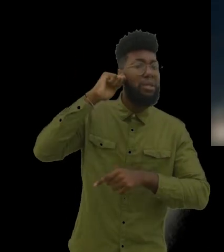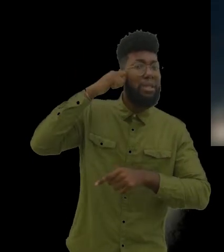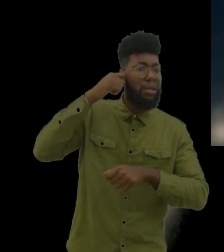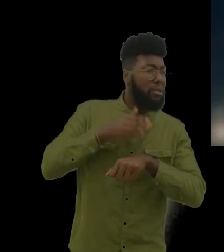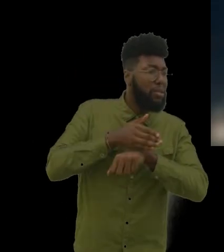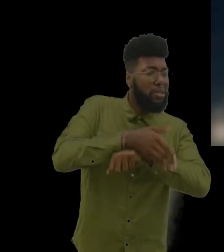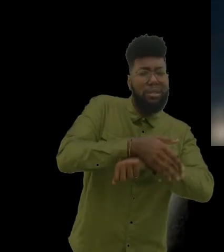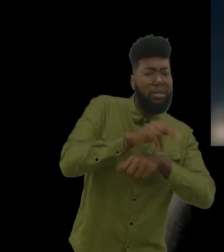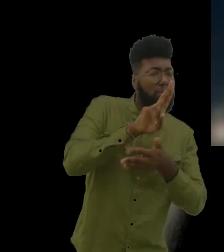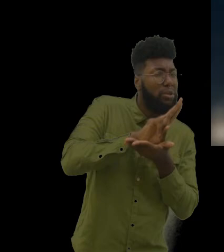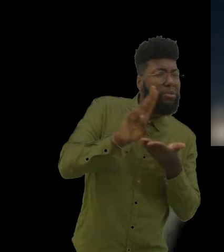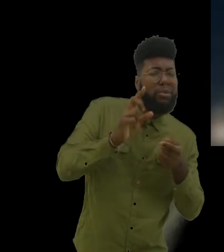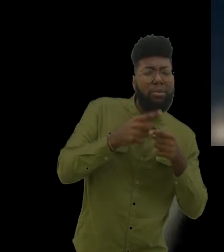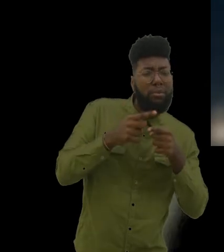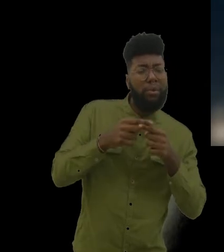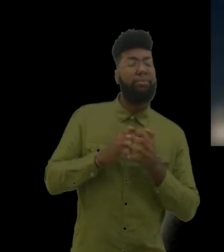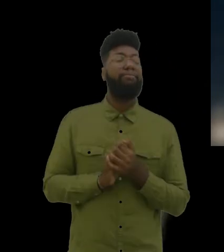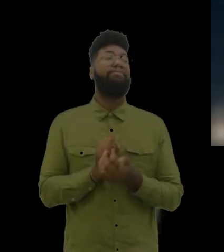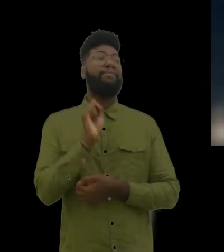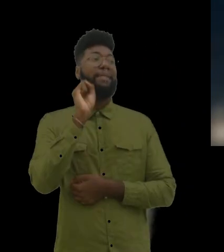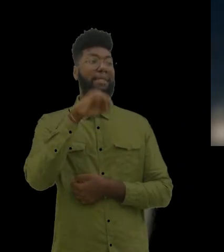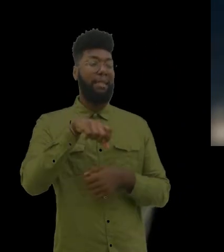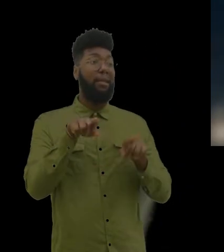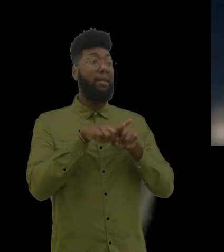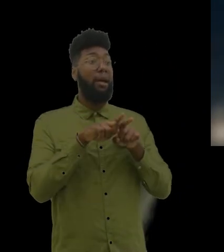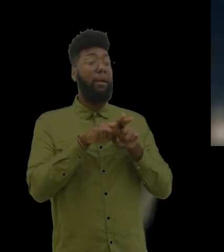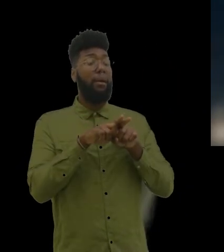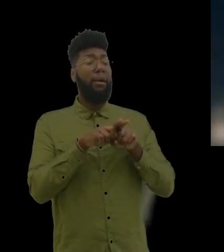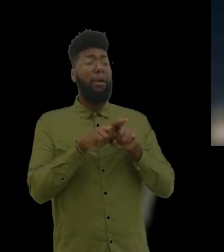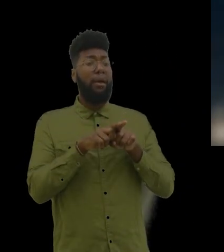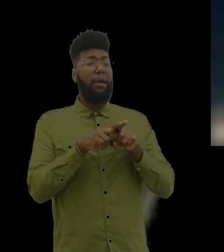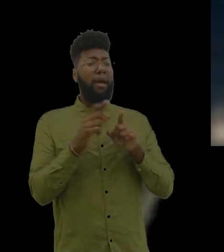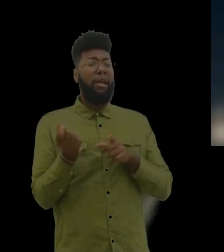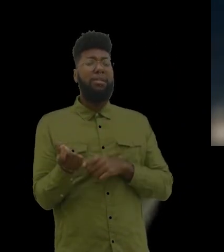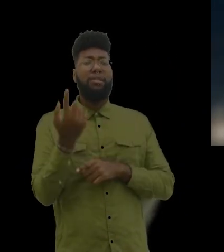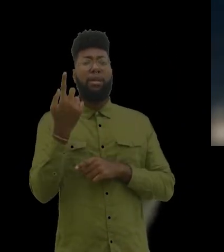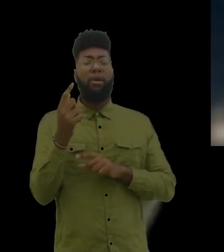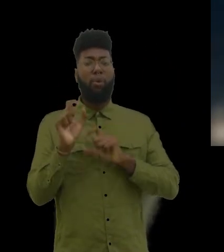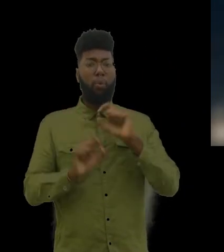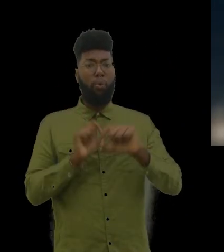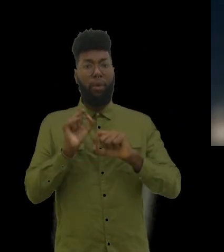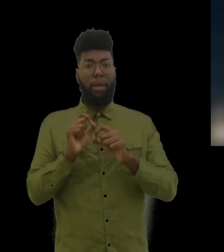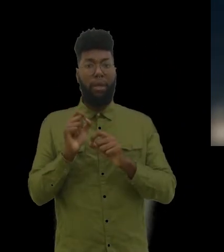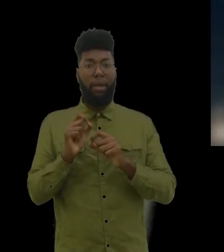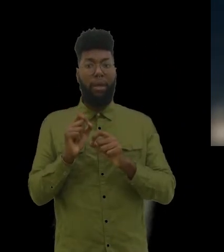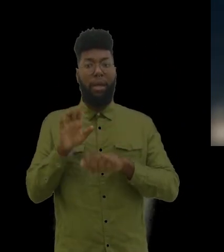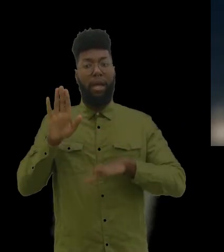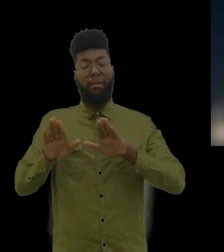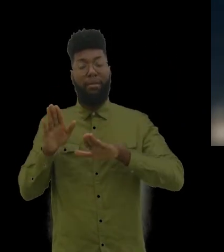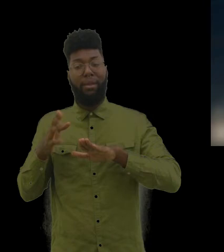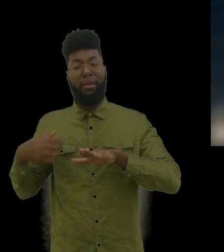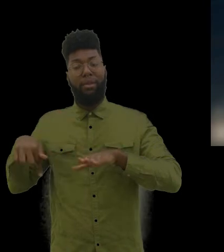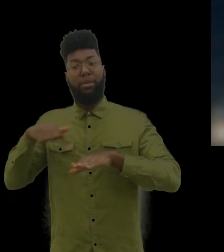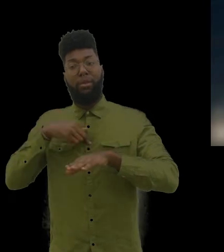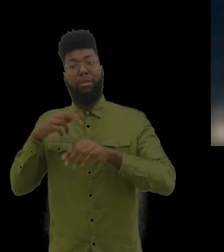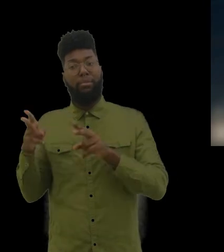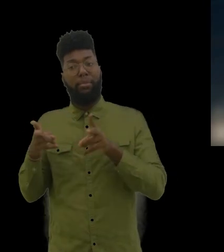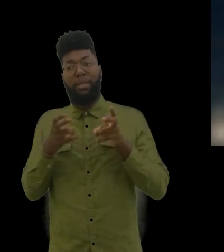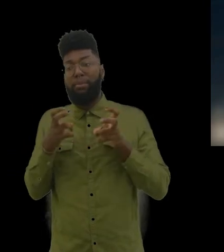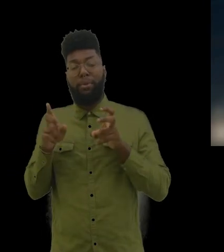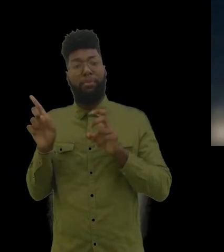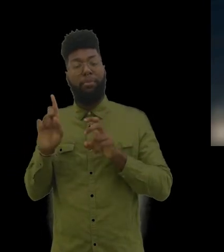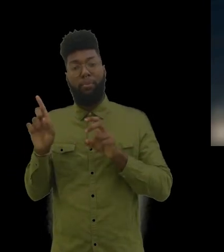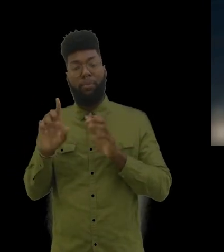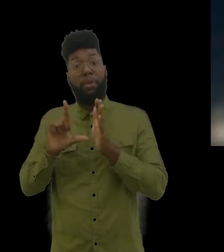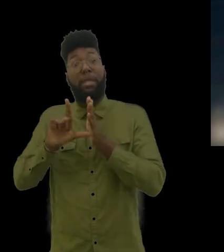dá por conta, mas depois, quando a gente vai tendo um pouco mais também de... percebendo o quanto nossa importância ela é